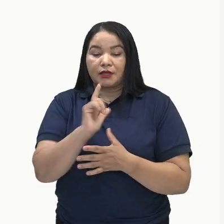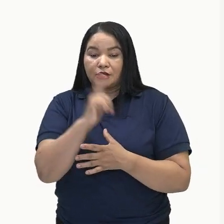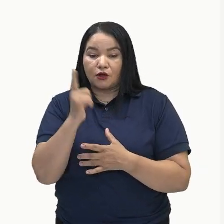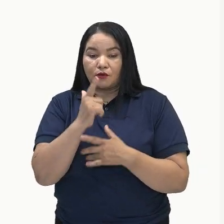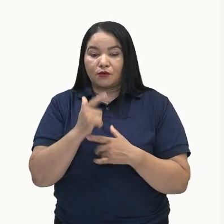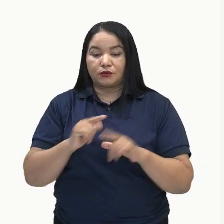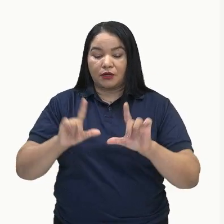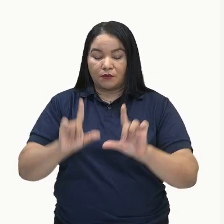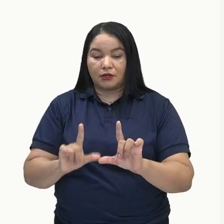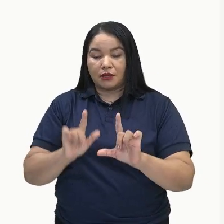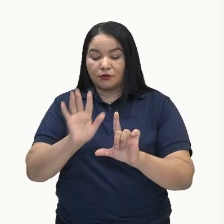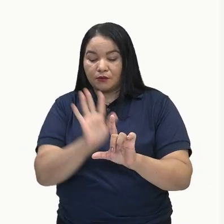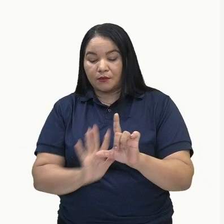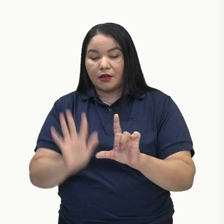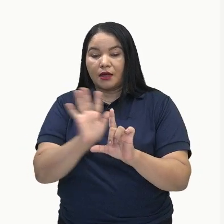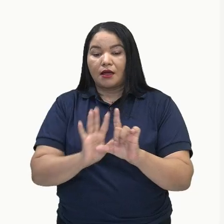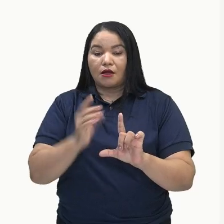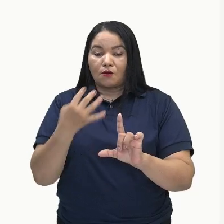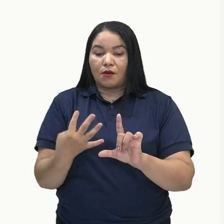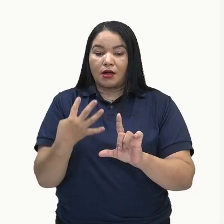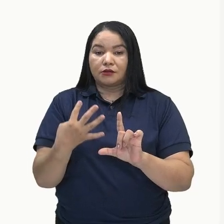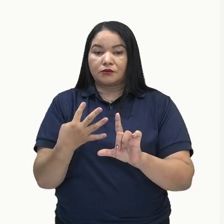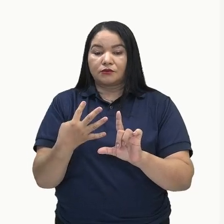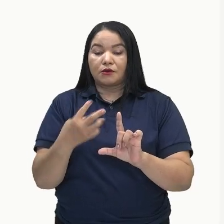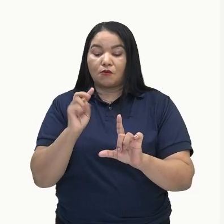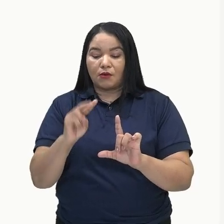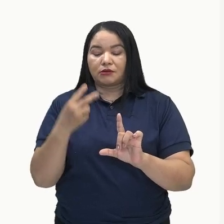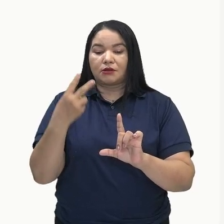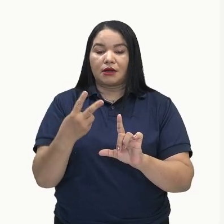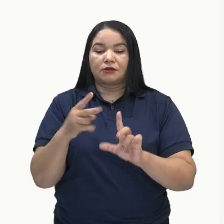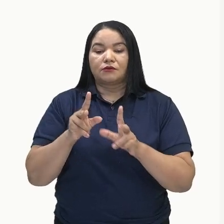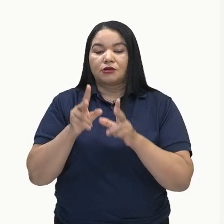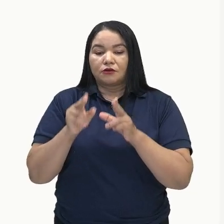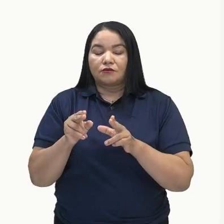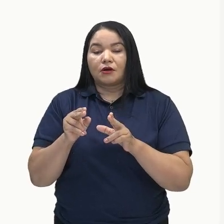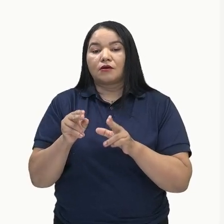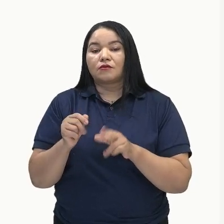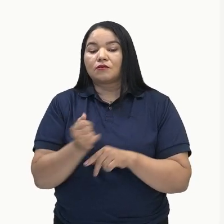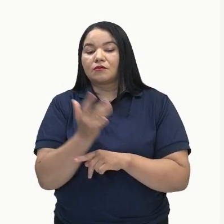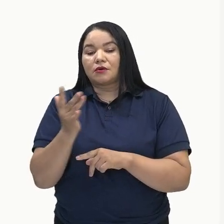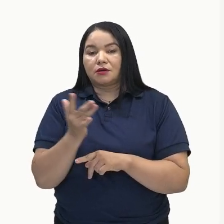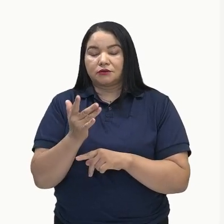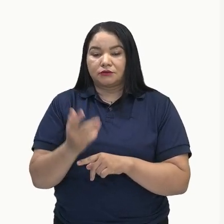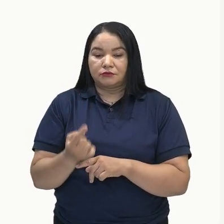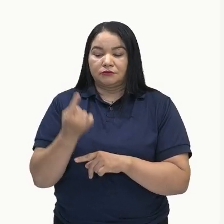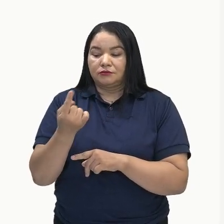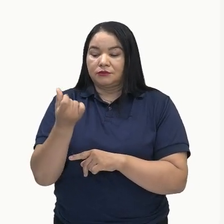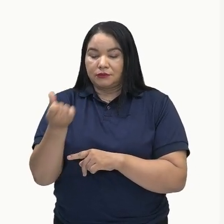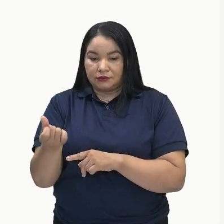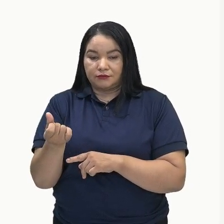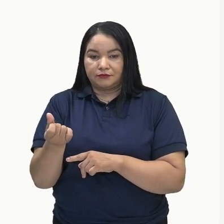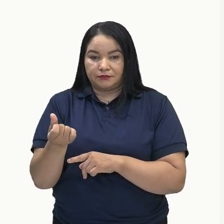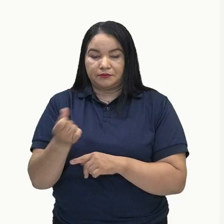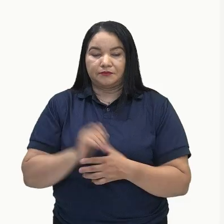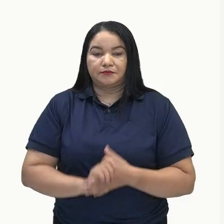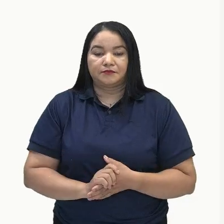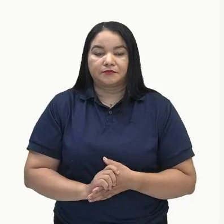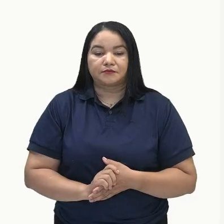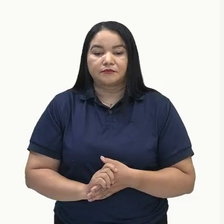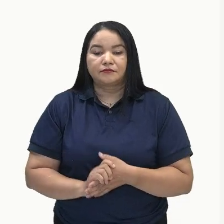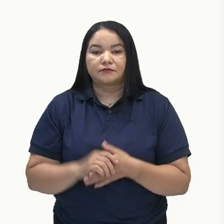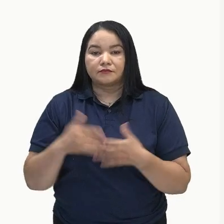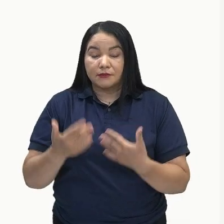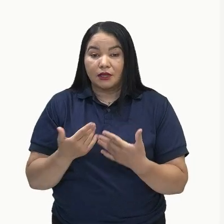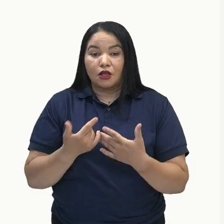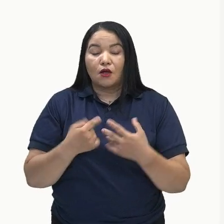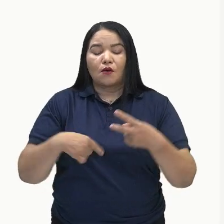lado que mede 4, a área do quadrado formado cujo lado mede 4 é igual a 16. E o teorema